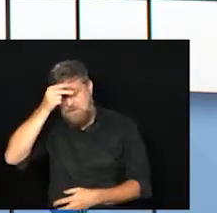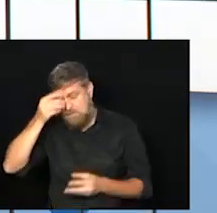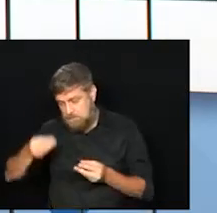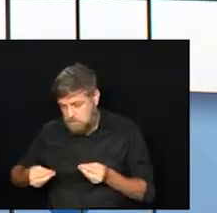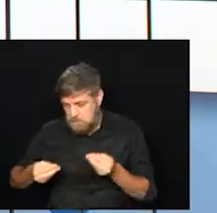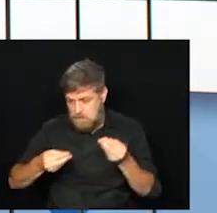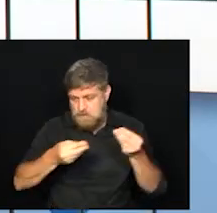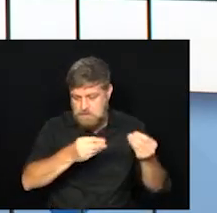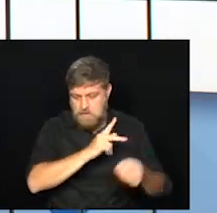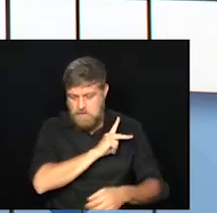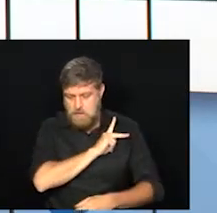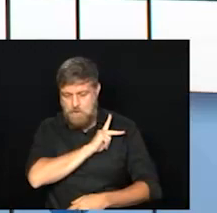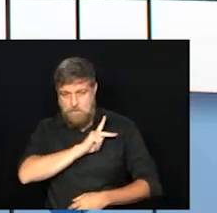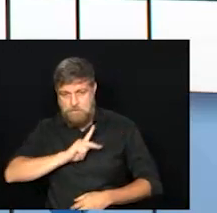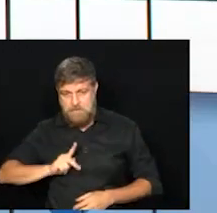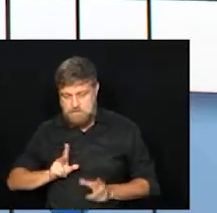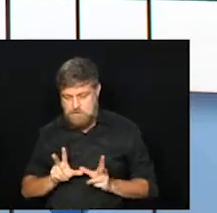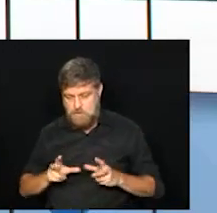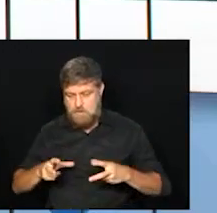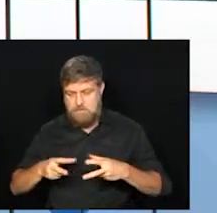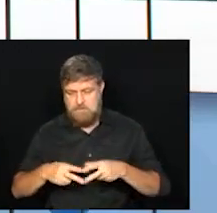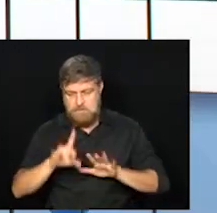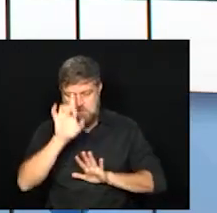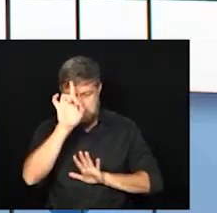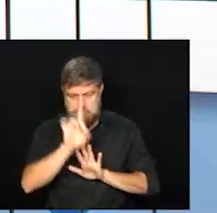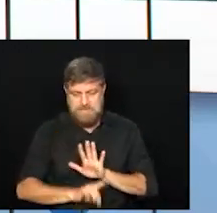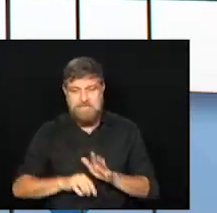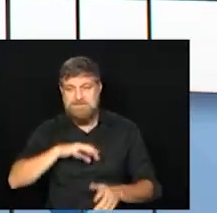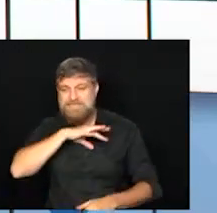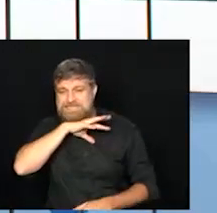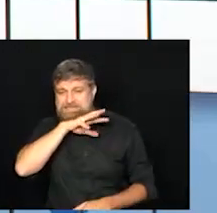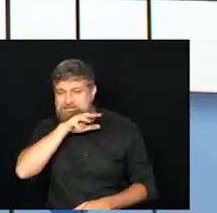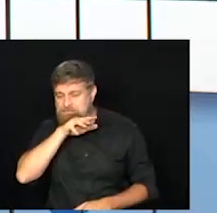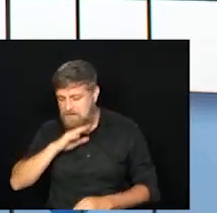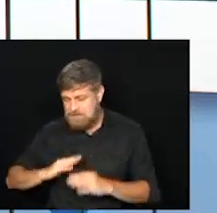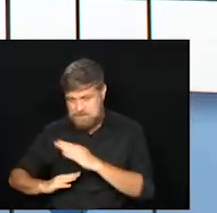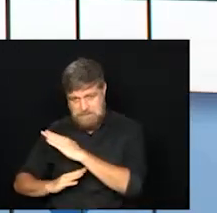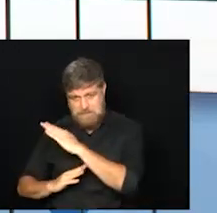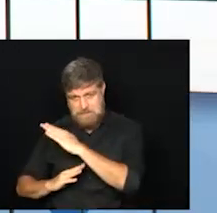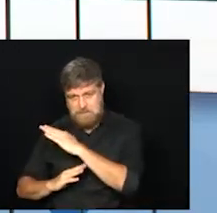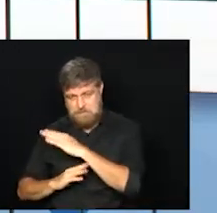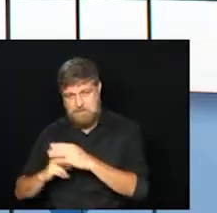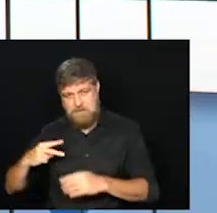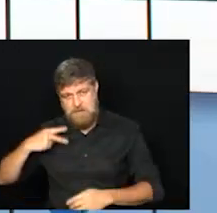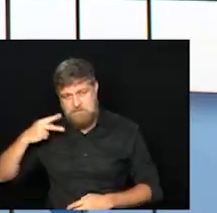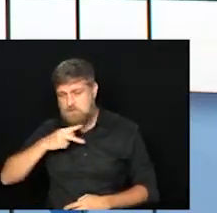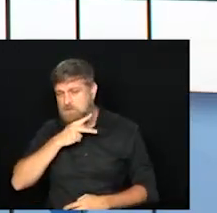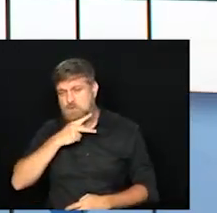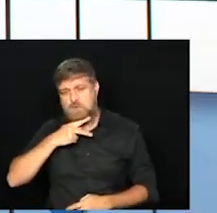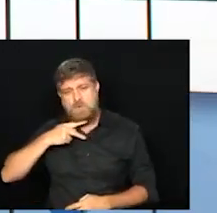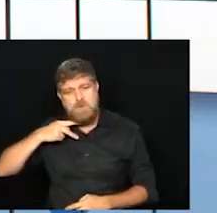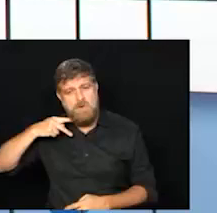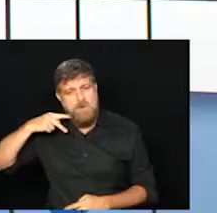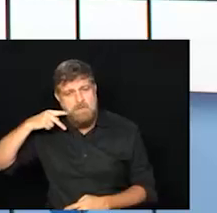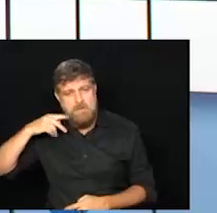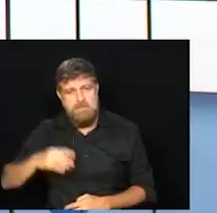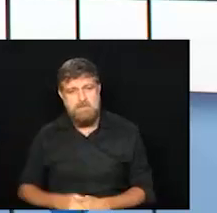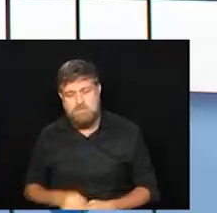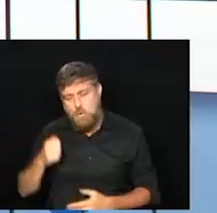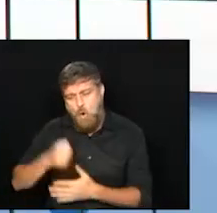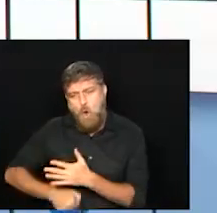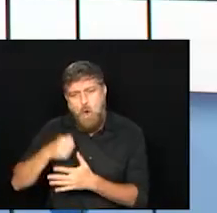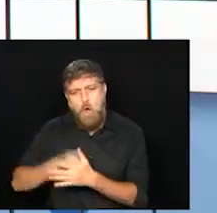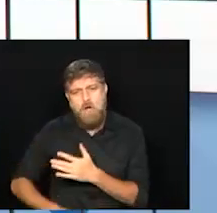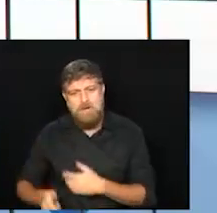o presidente da Comissão dos Direitos e Defesa dos Animais aqui da Câmara Municipal, o vereador Permínio Monteiro, cobra